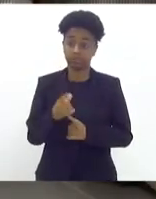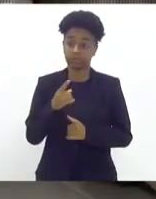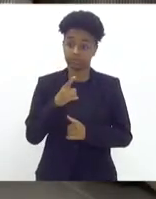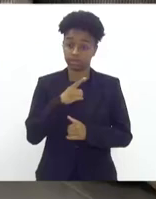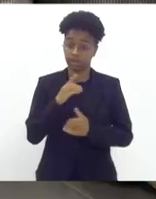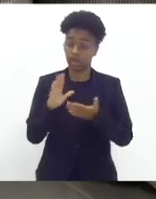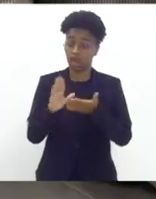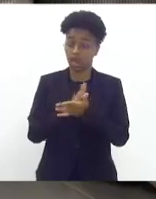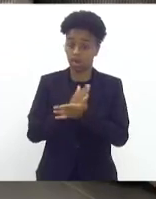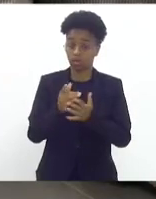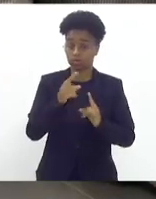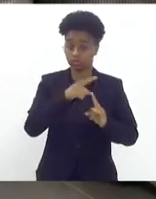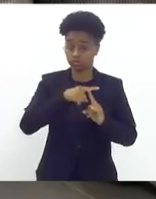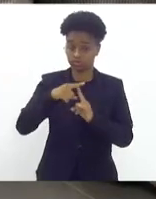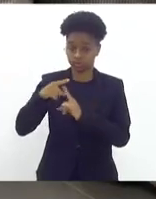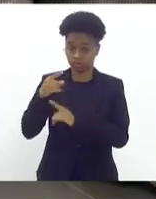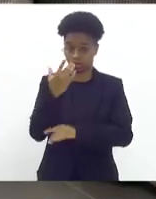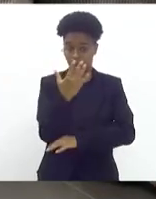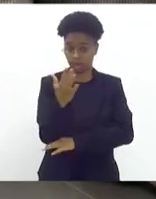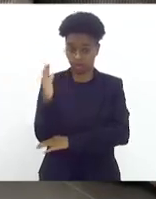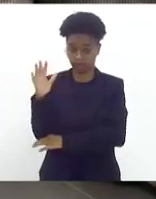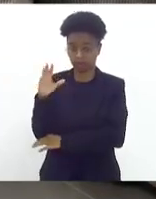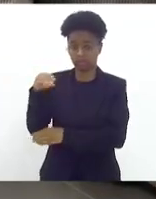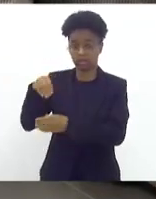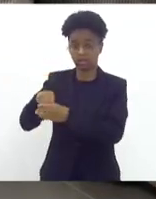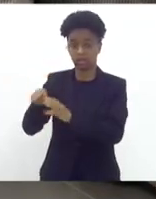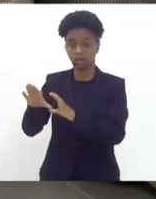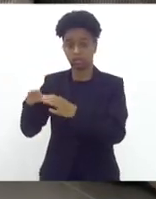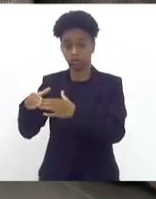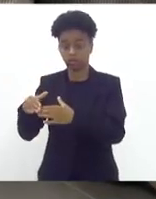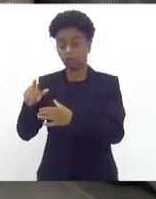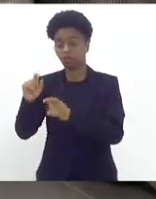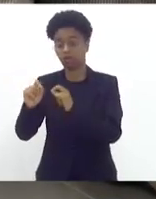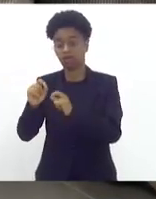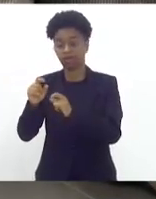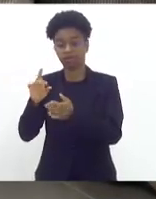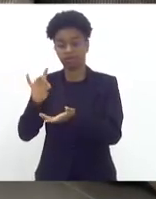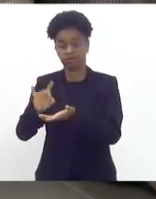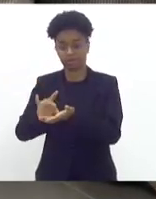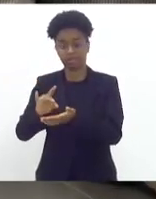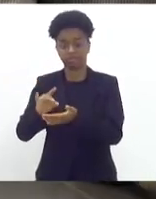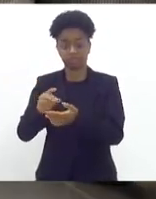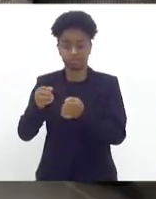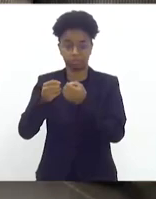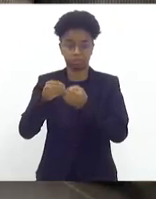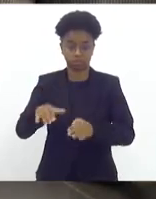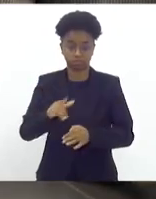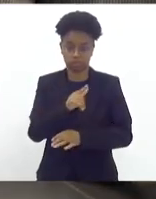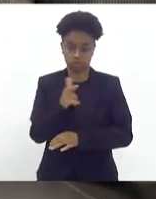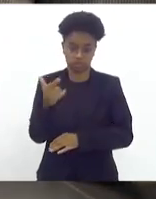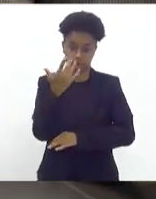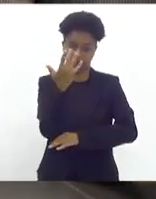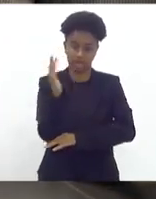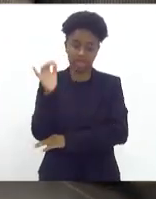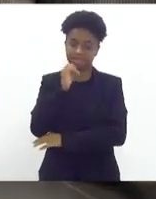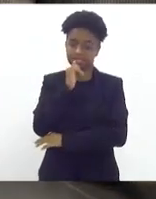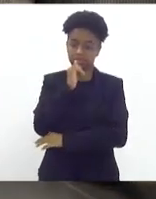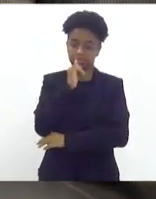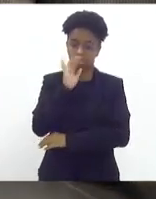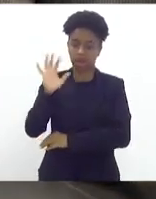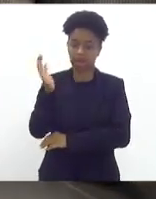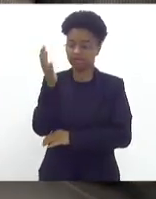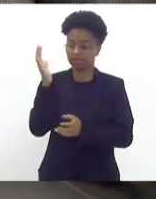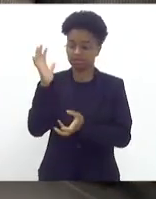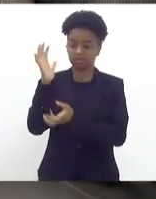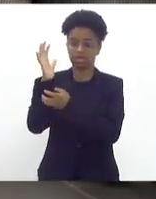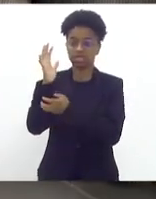determinadas espécies em certos ecossistemas que elas são invasoras e realmente desequilibram. Às vezes a jaqueira, às